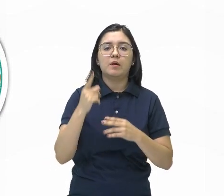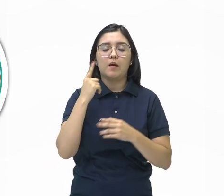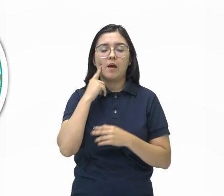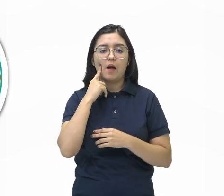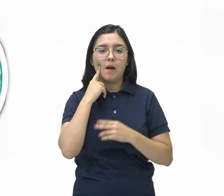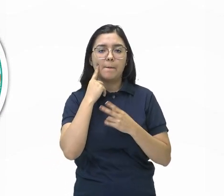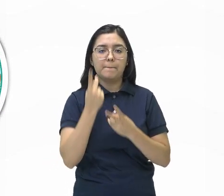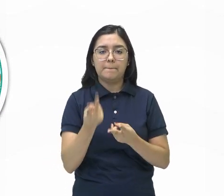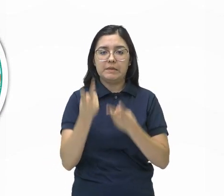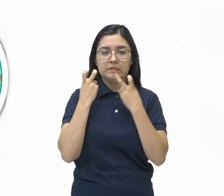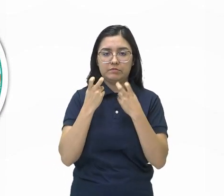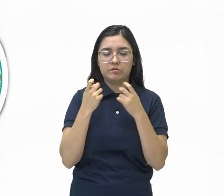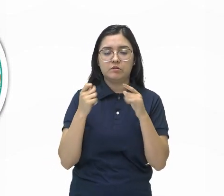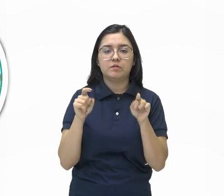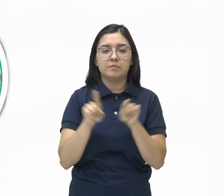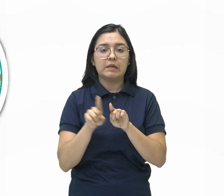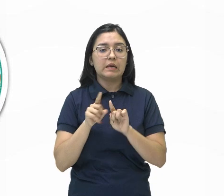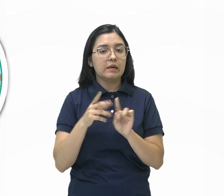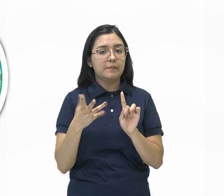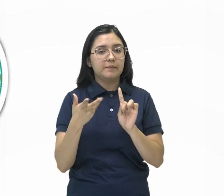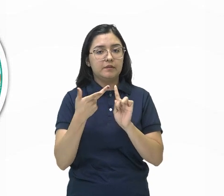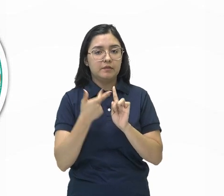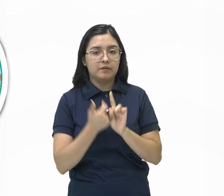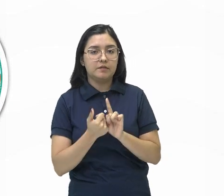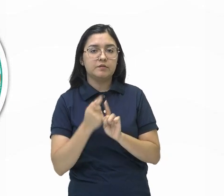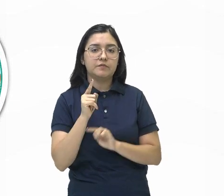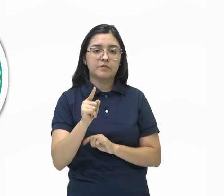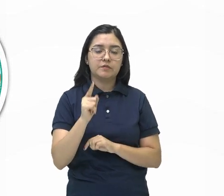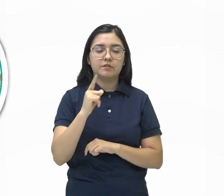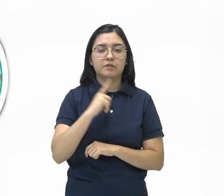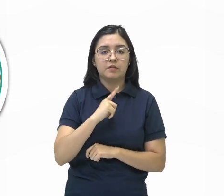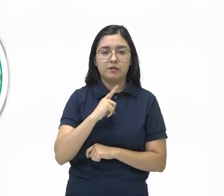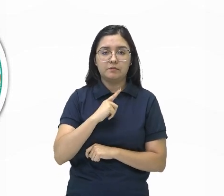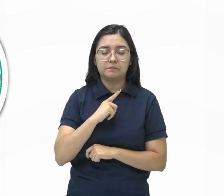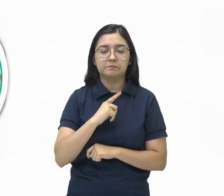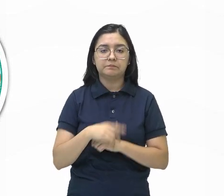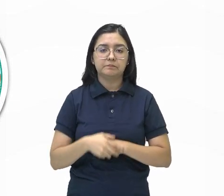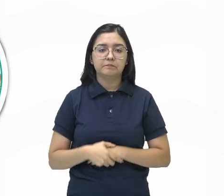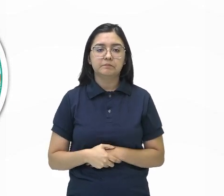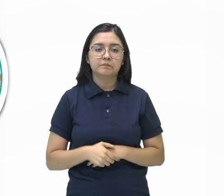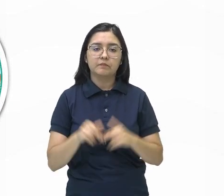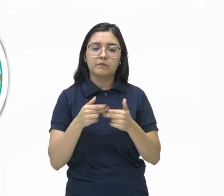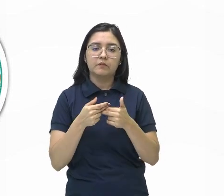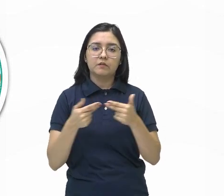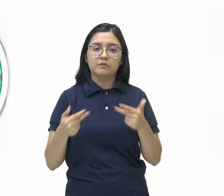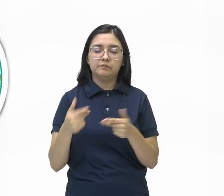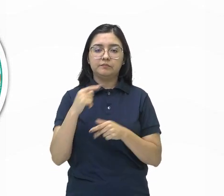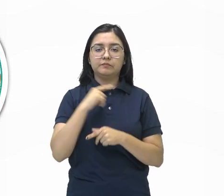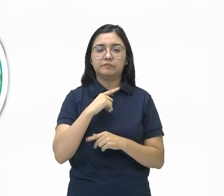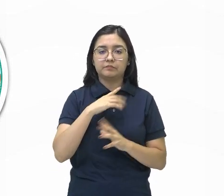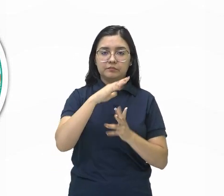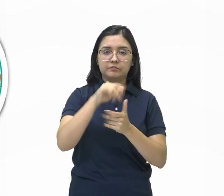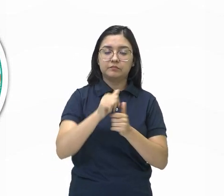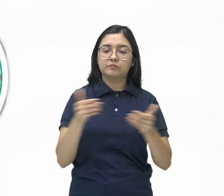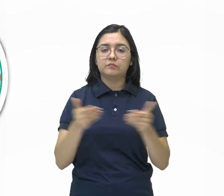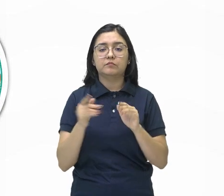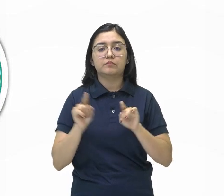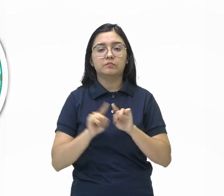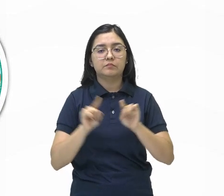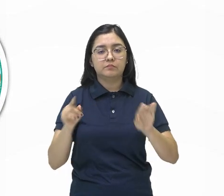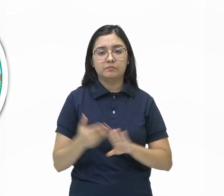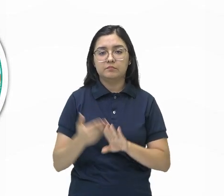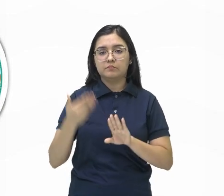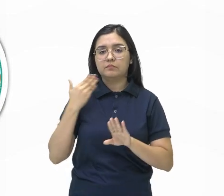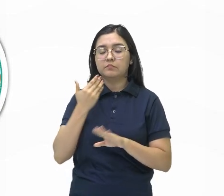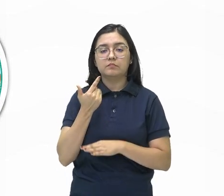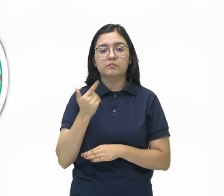das suas habilidades que você tem diante de determinadas coisas que existem e que não existiam antes. Né,